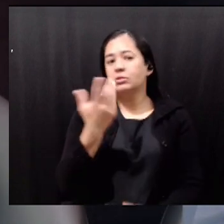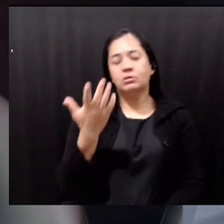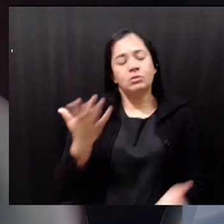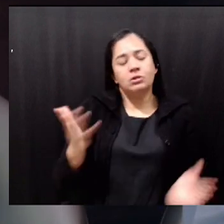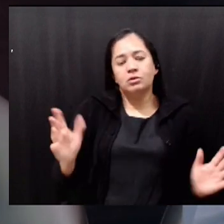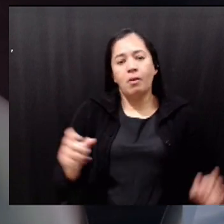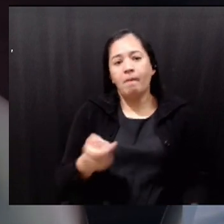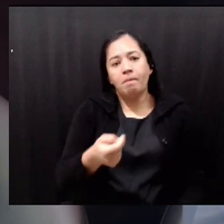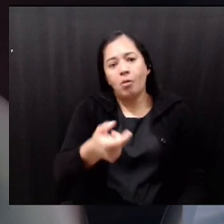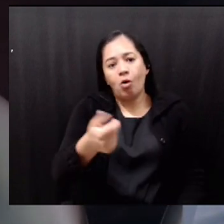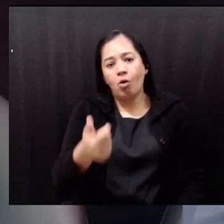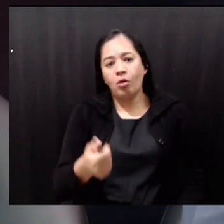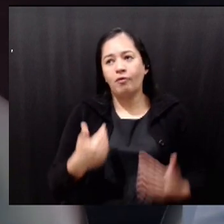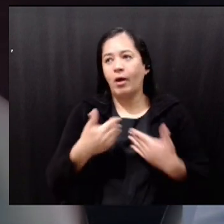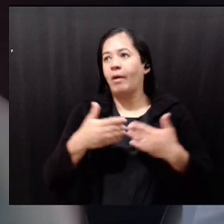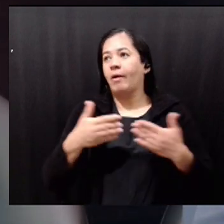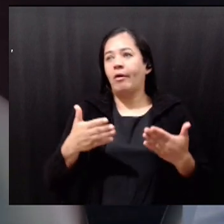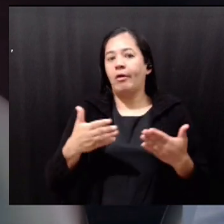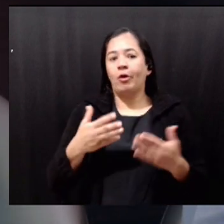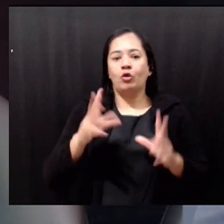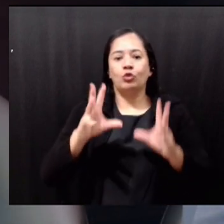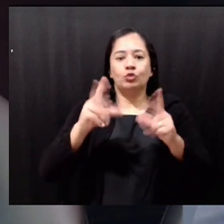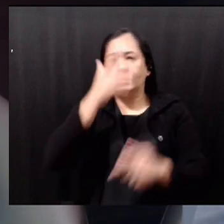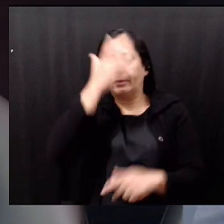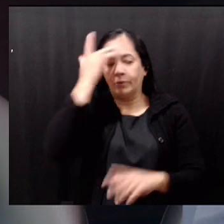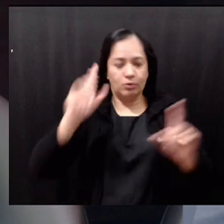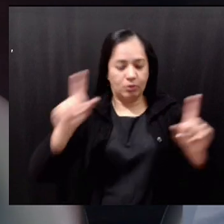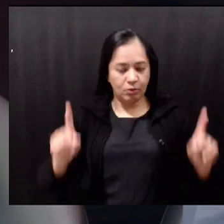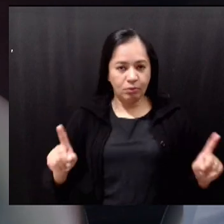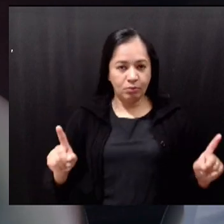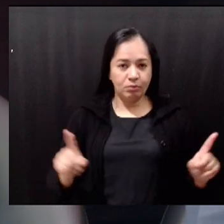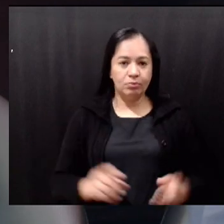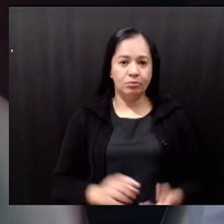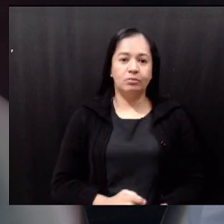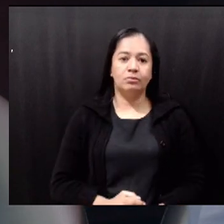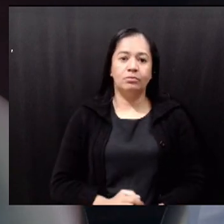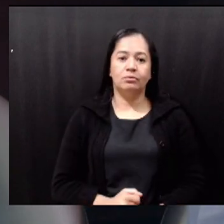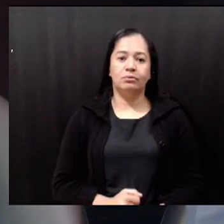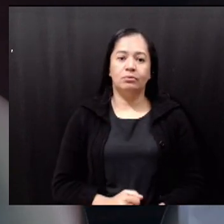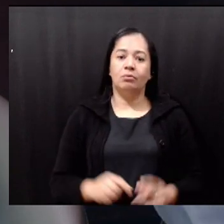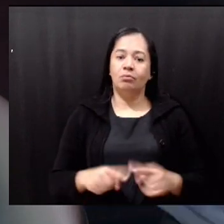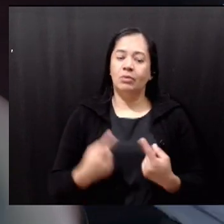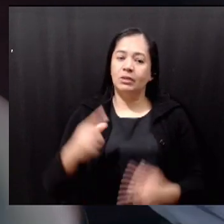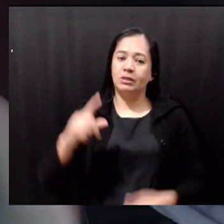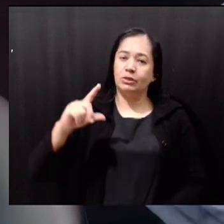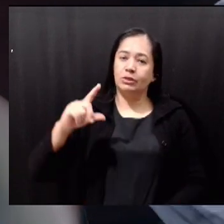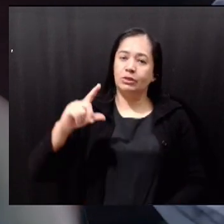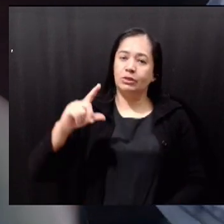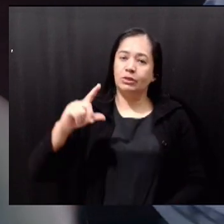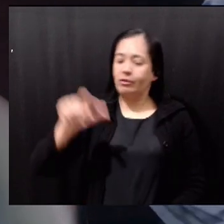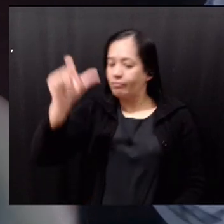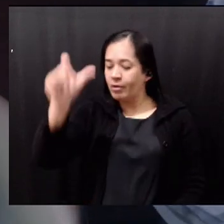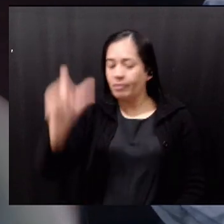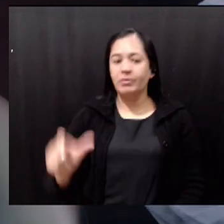abrir com todo mundo no supermercado, enfim. Mas eu tenho o sujeito que me escuta e que eu escuto, né? Porque é